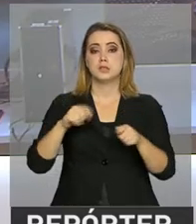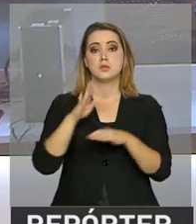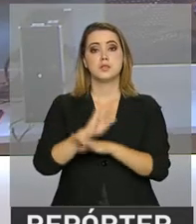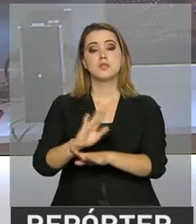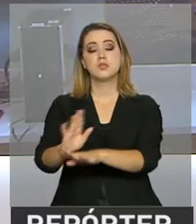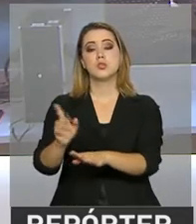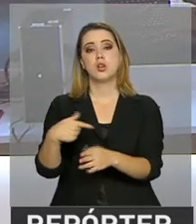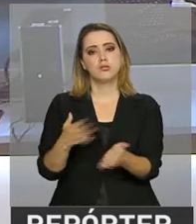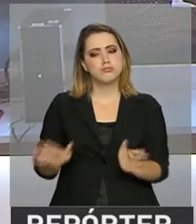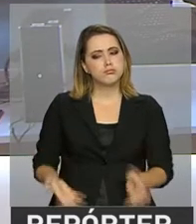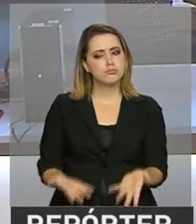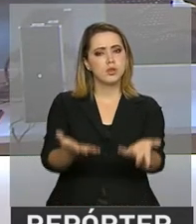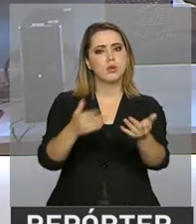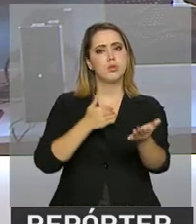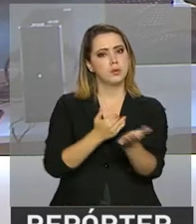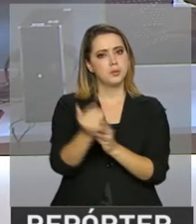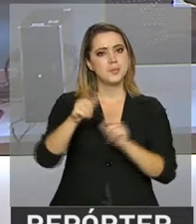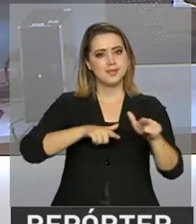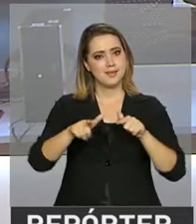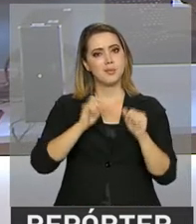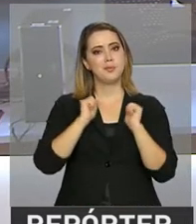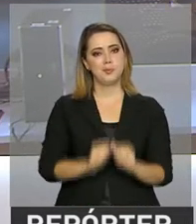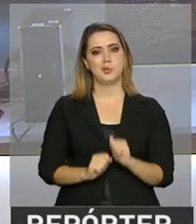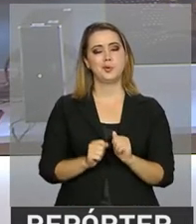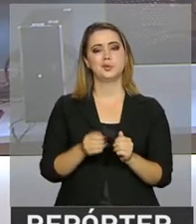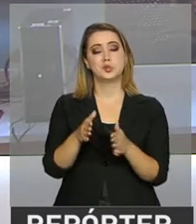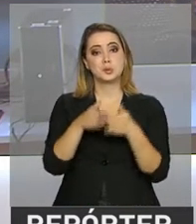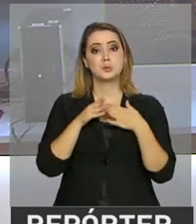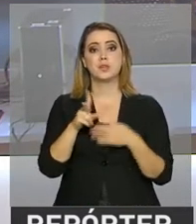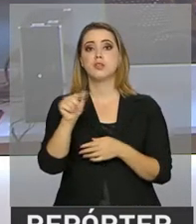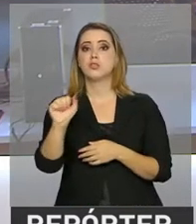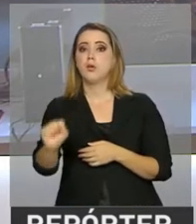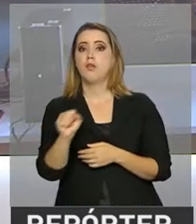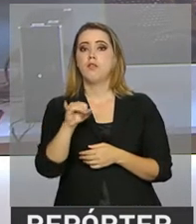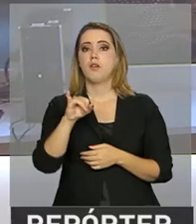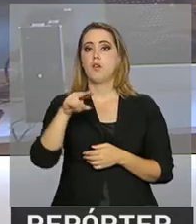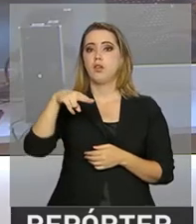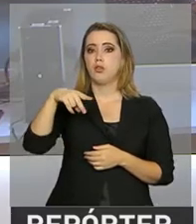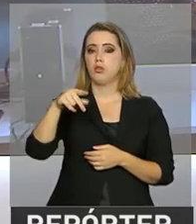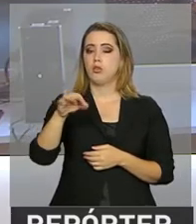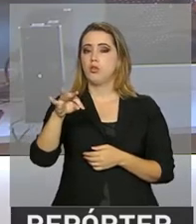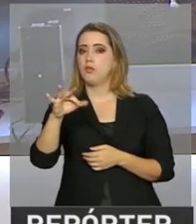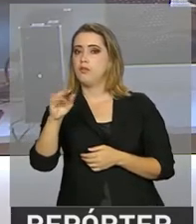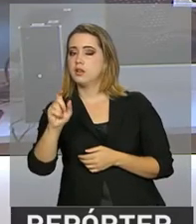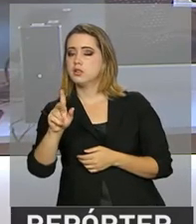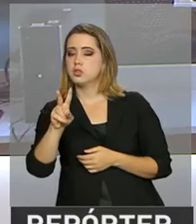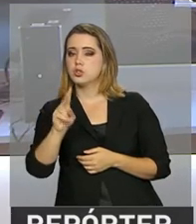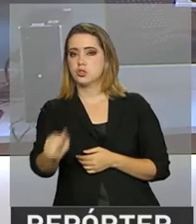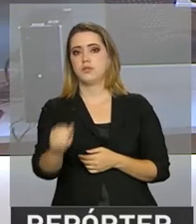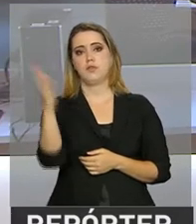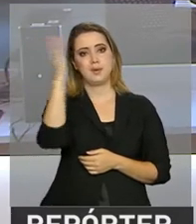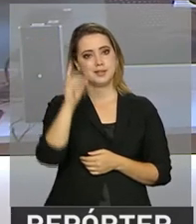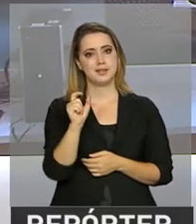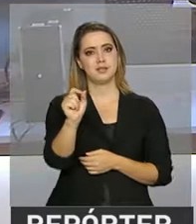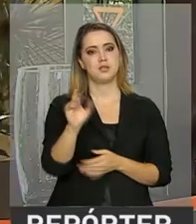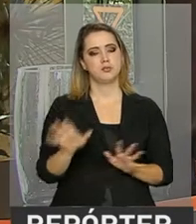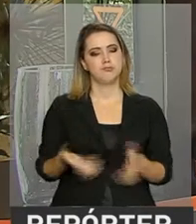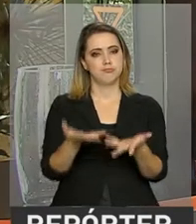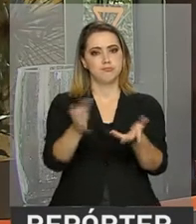para alavancar os seus negócios podem tentar uma vaga no inovativo brasil programa de aceleração de status